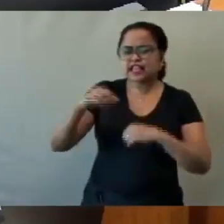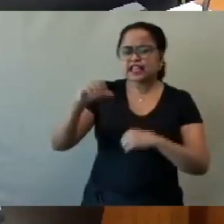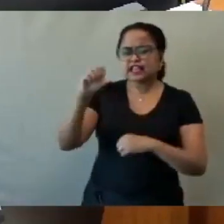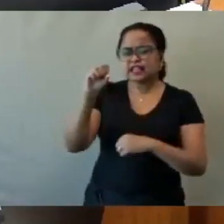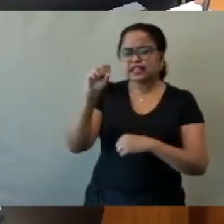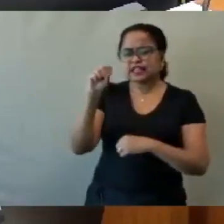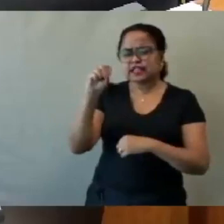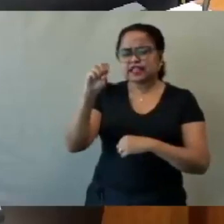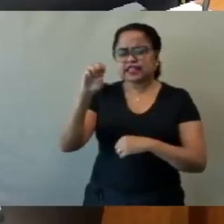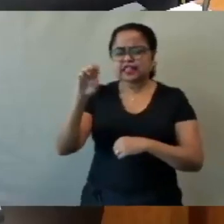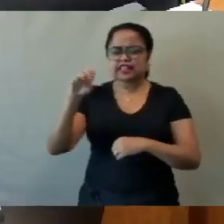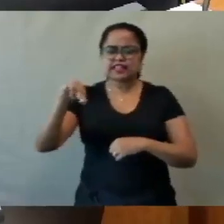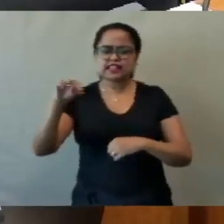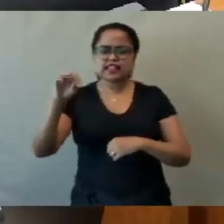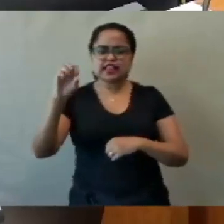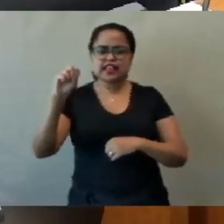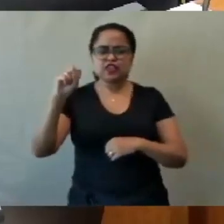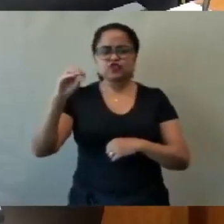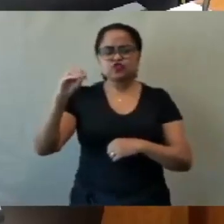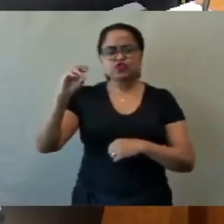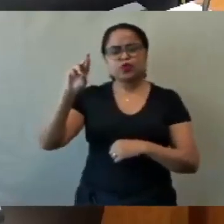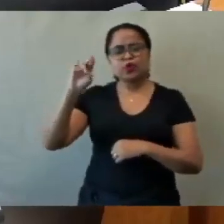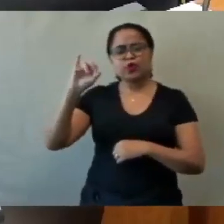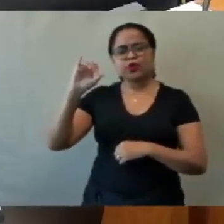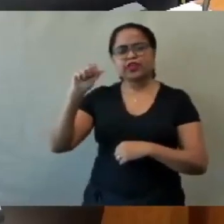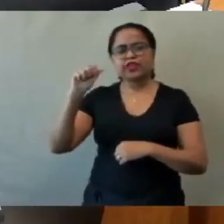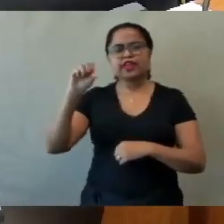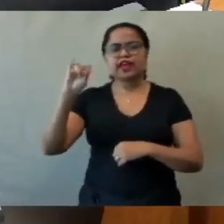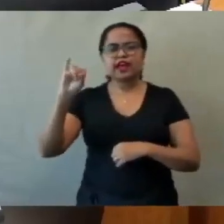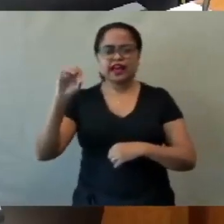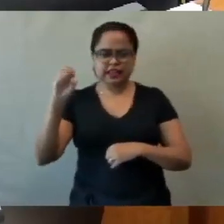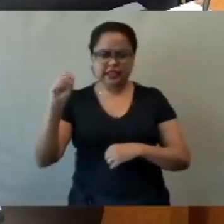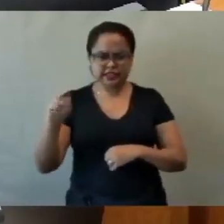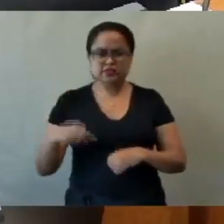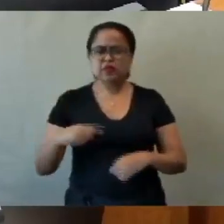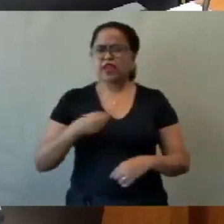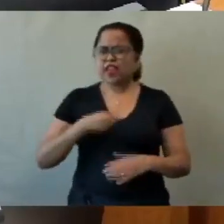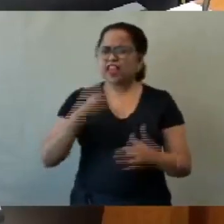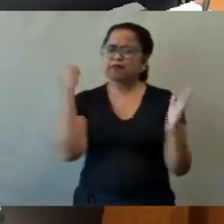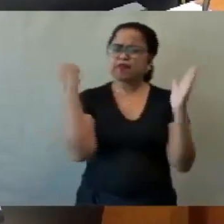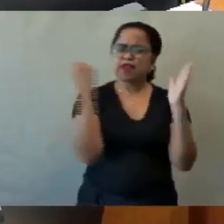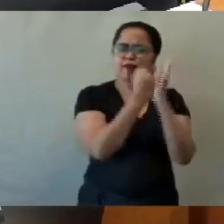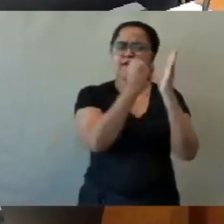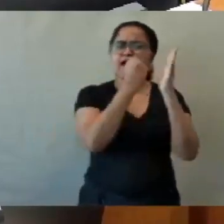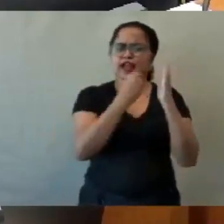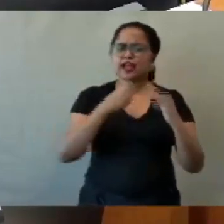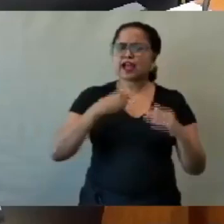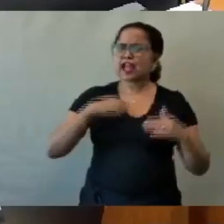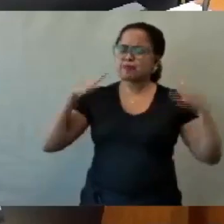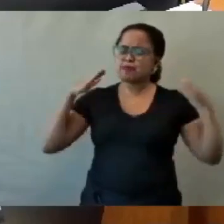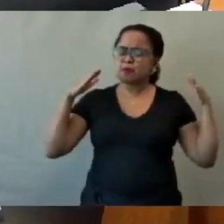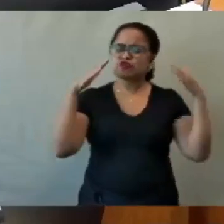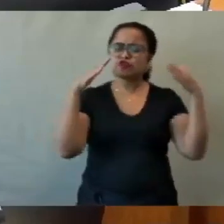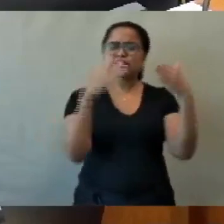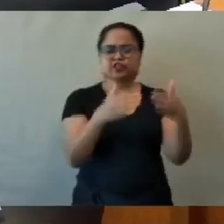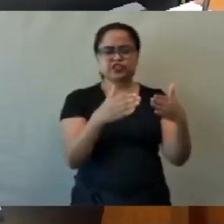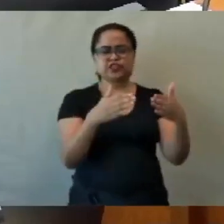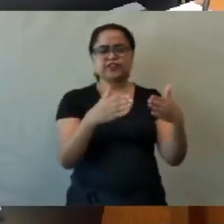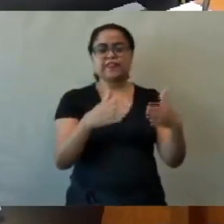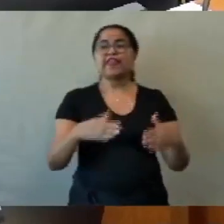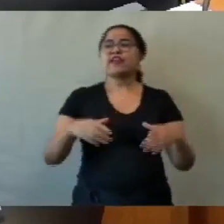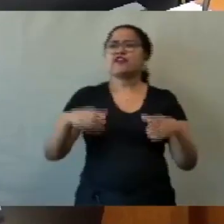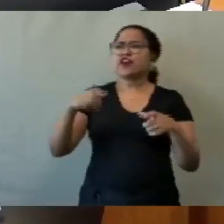minha marca já ficou. Porque esta é a minha luta, é a minha missão, fazer pelas pessoas